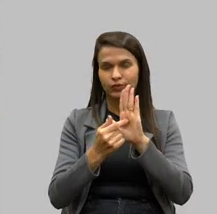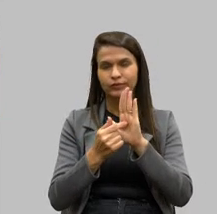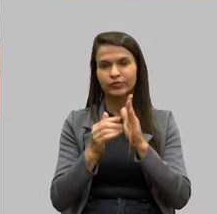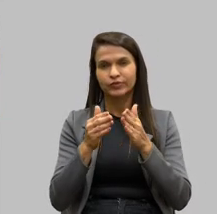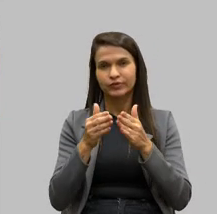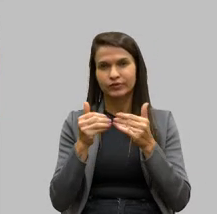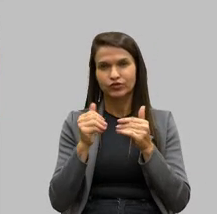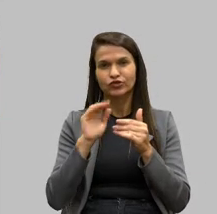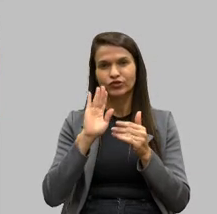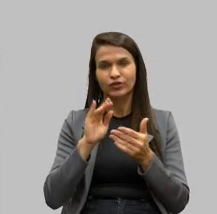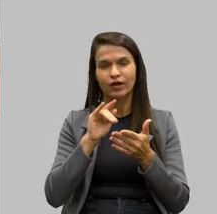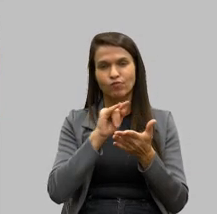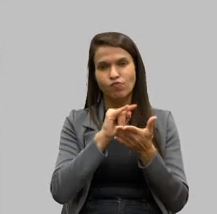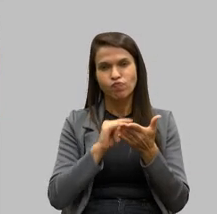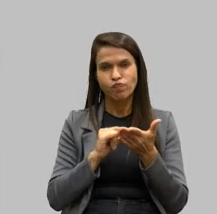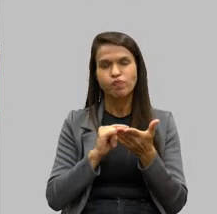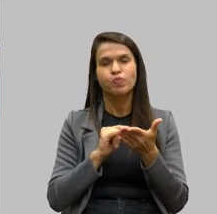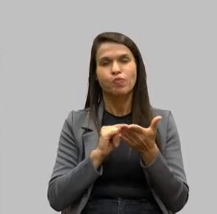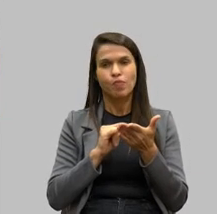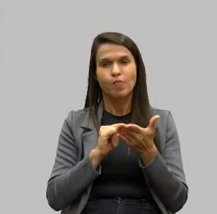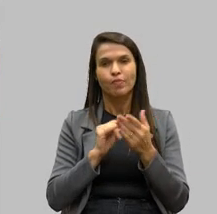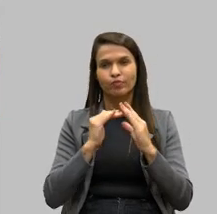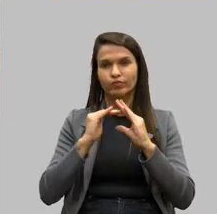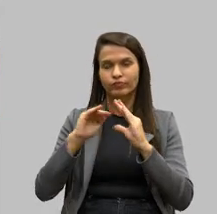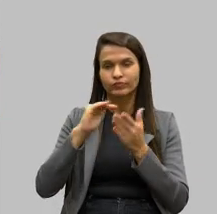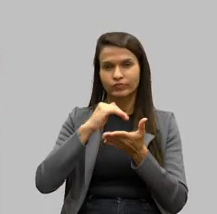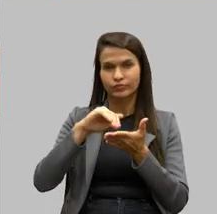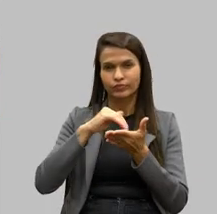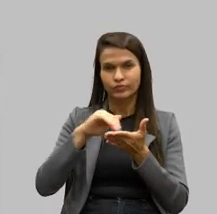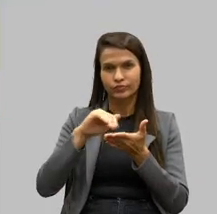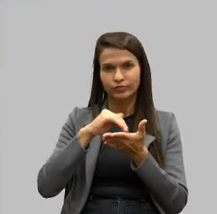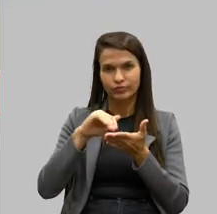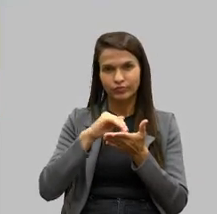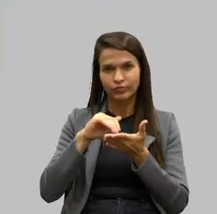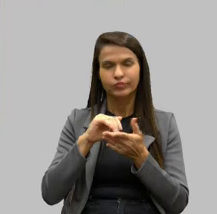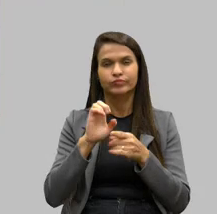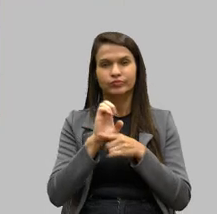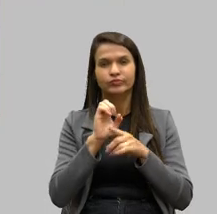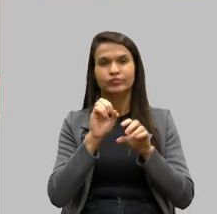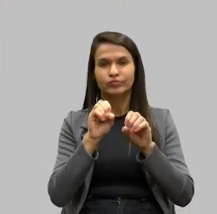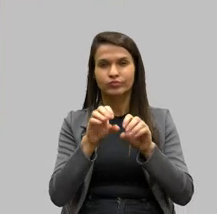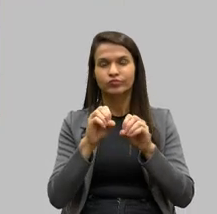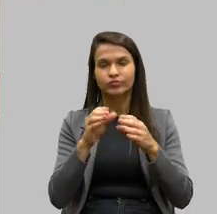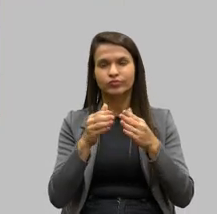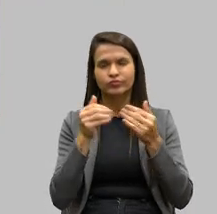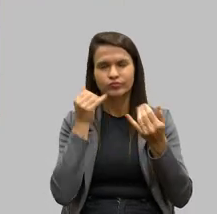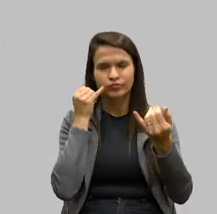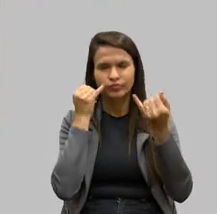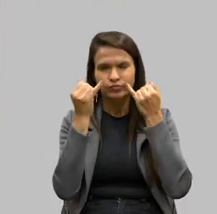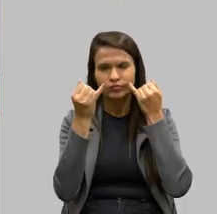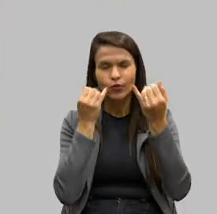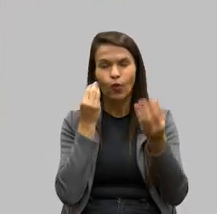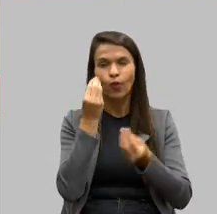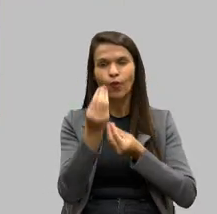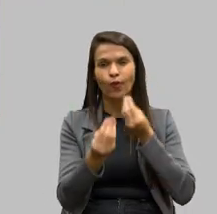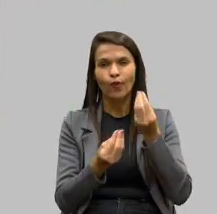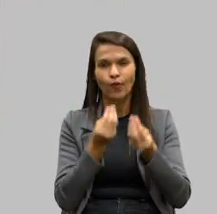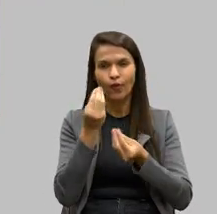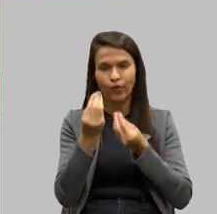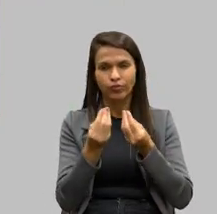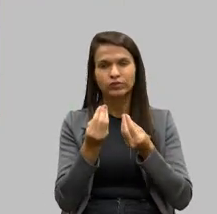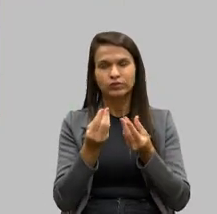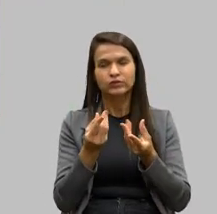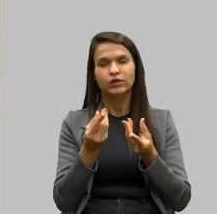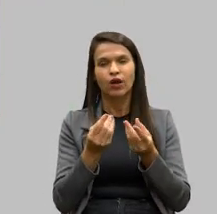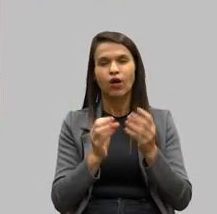protocolados, que seja encaminhada ao secretário de Estado de Educação, pedido de informações, como será viabilizado